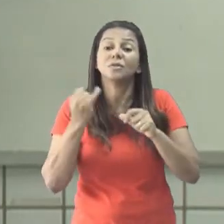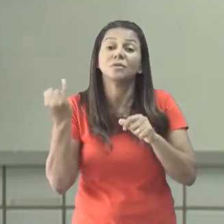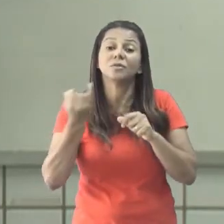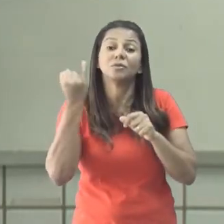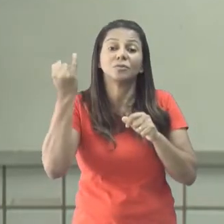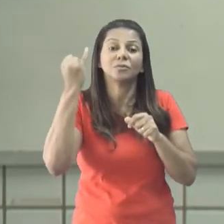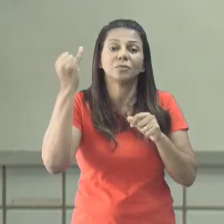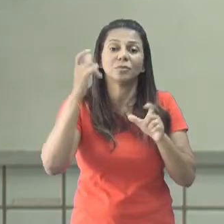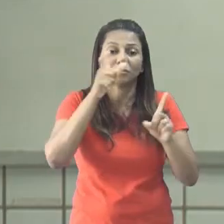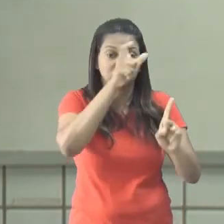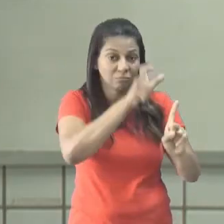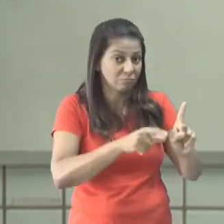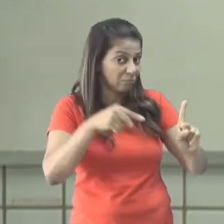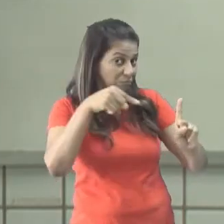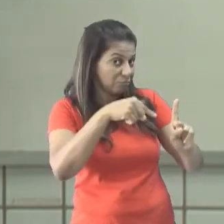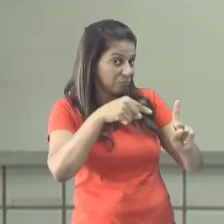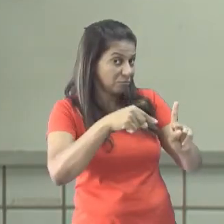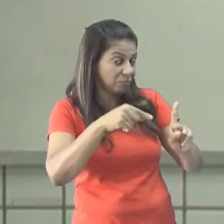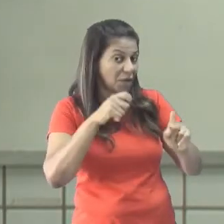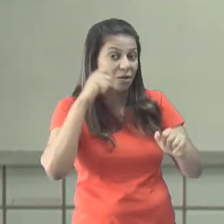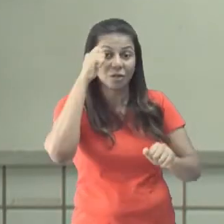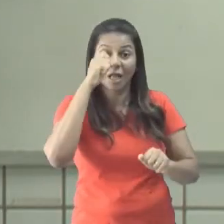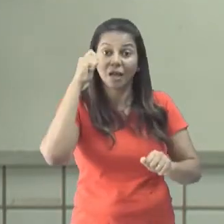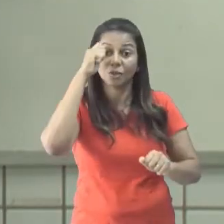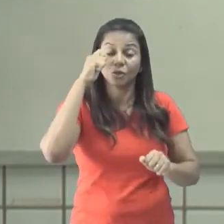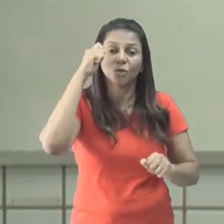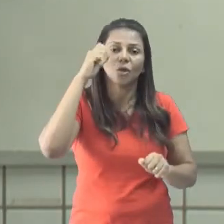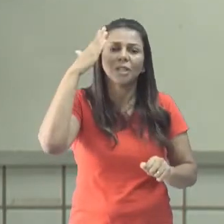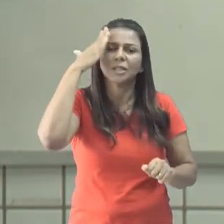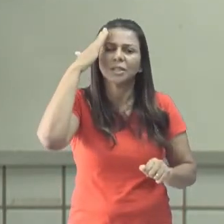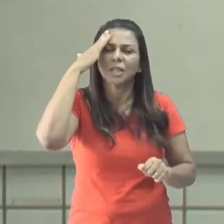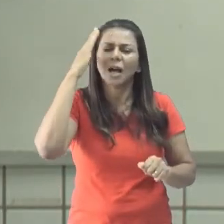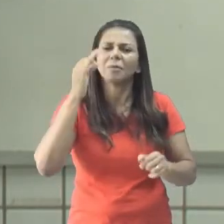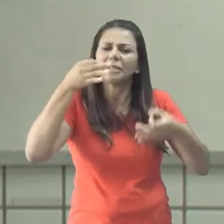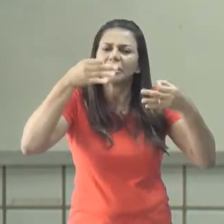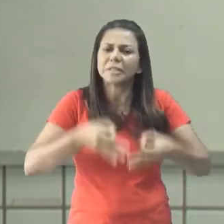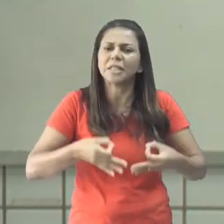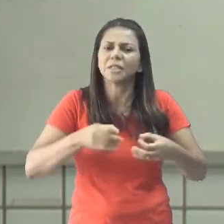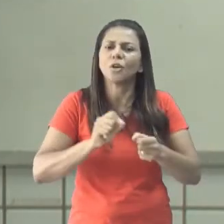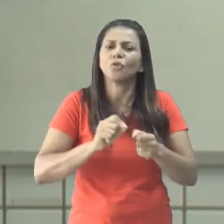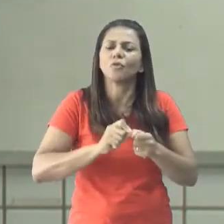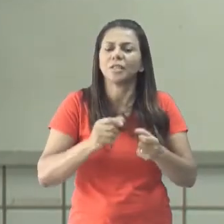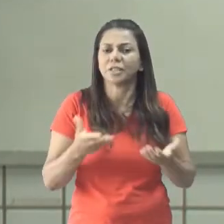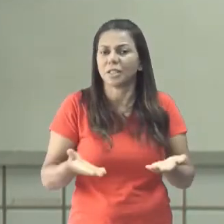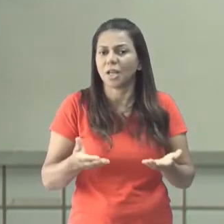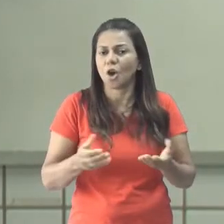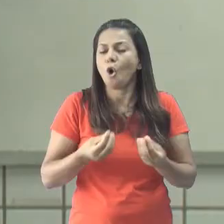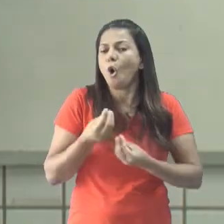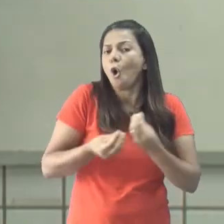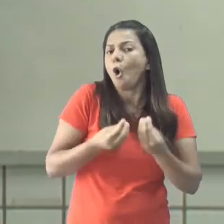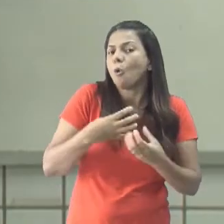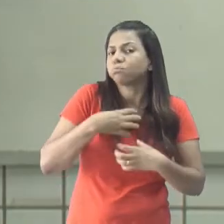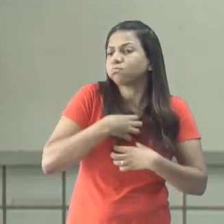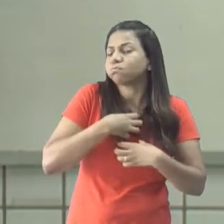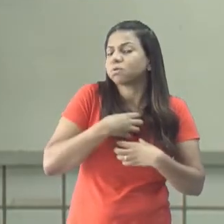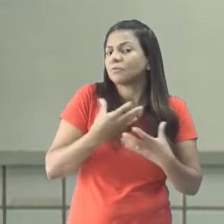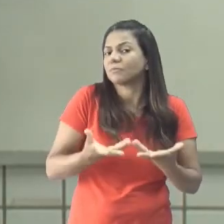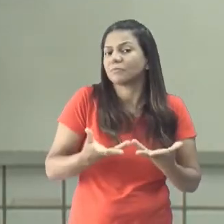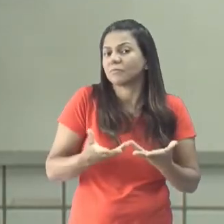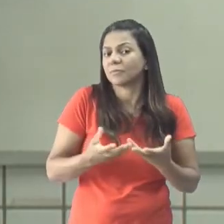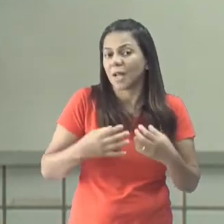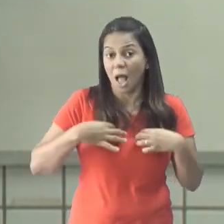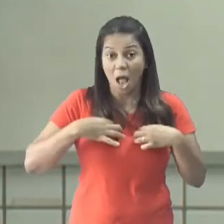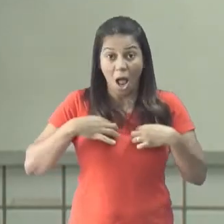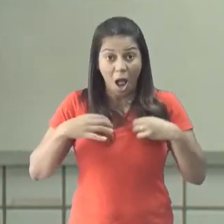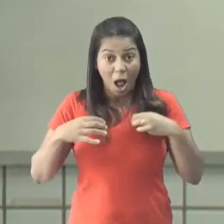personagens, no caso, que os atores, eles saibam exatamente o que fazer, como proceder. Inclusive, até as